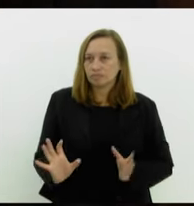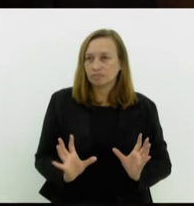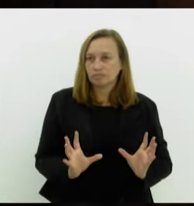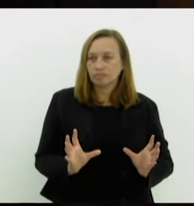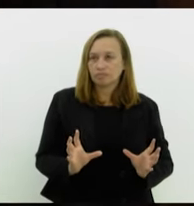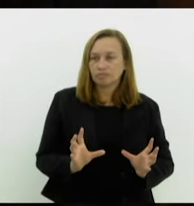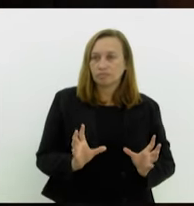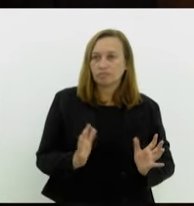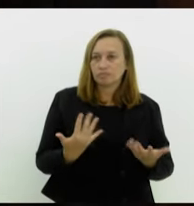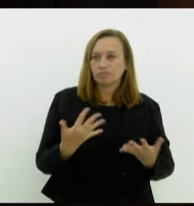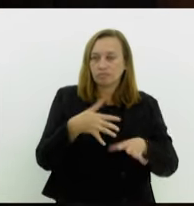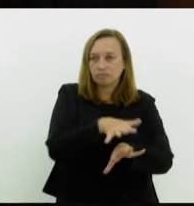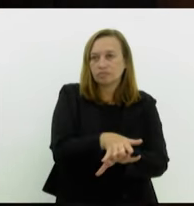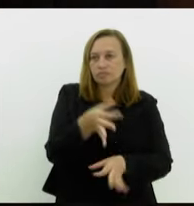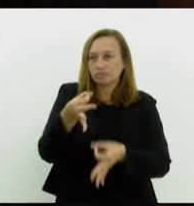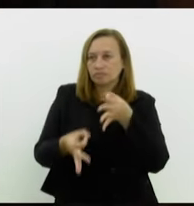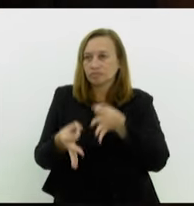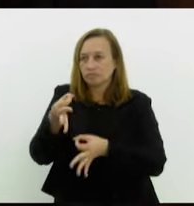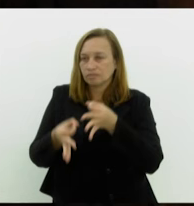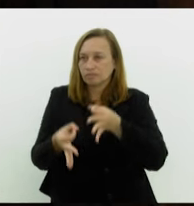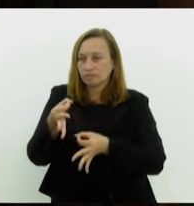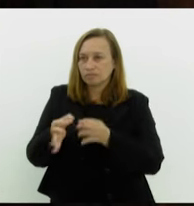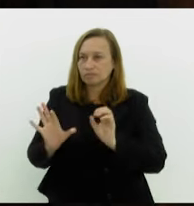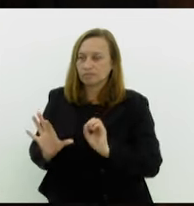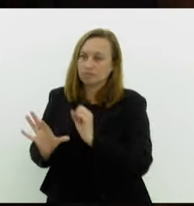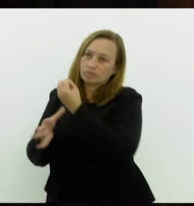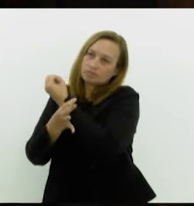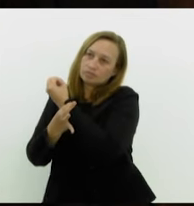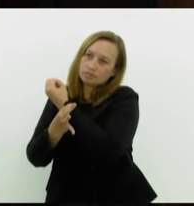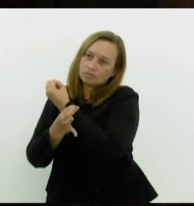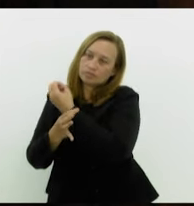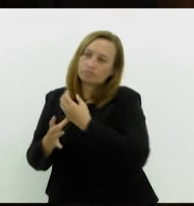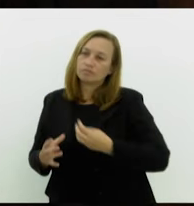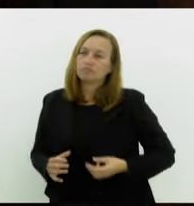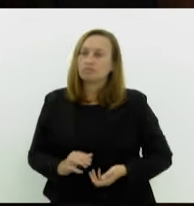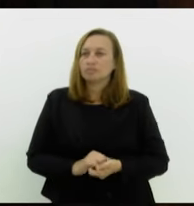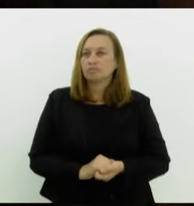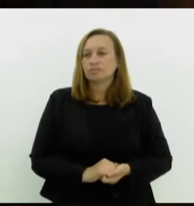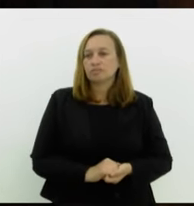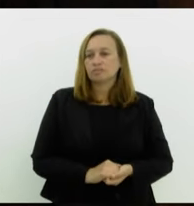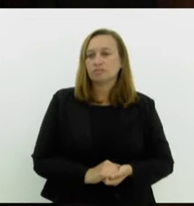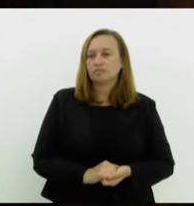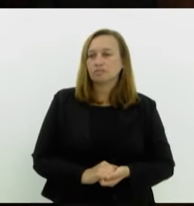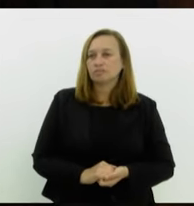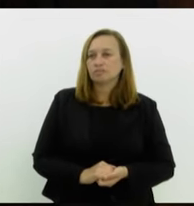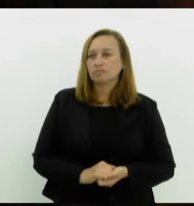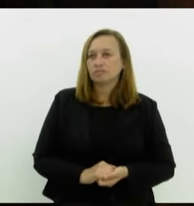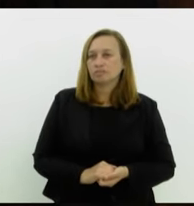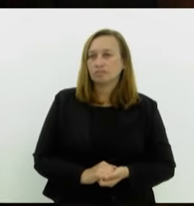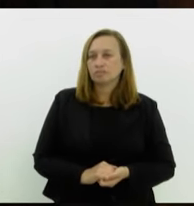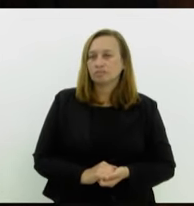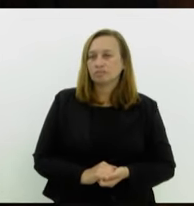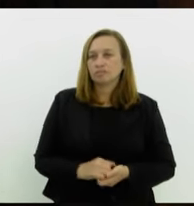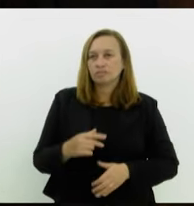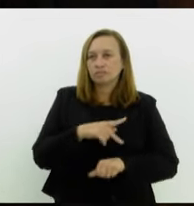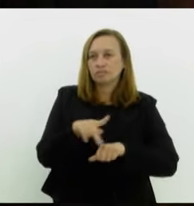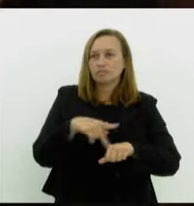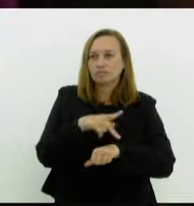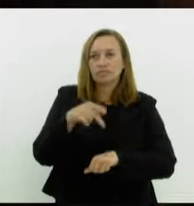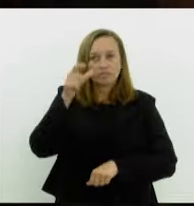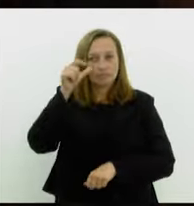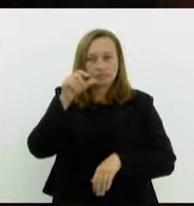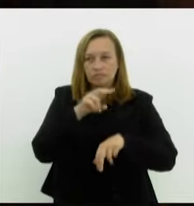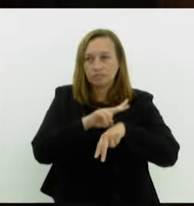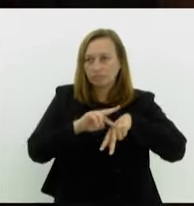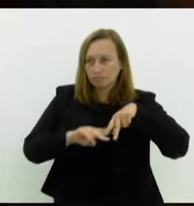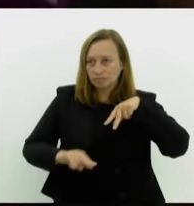inclusão justiça e segurança os países que essam as questões de gênero